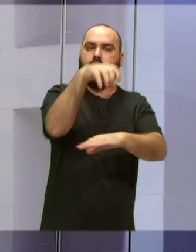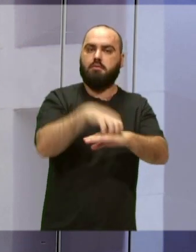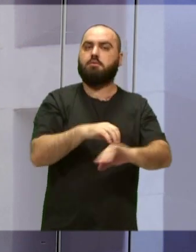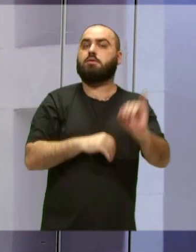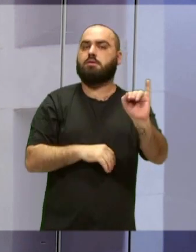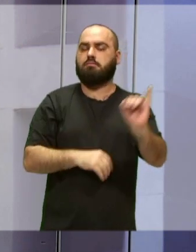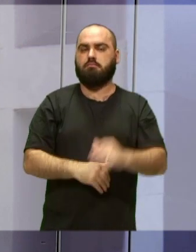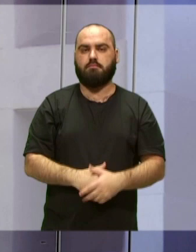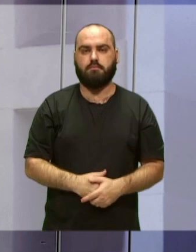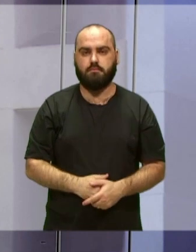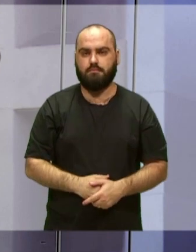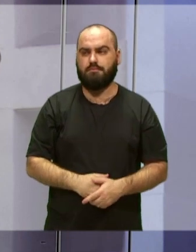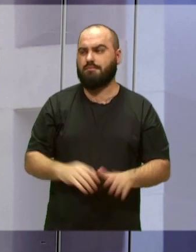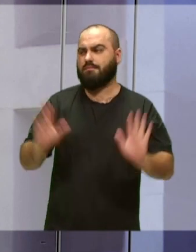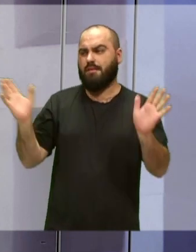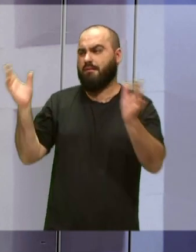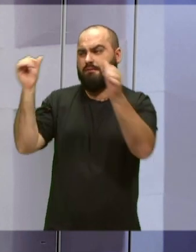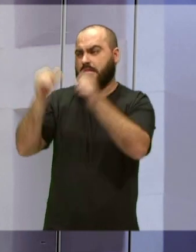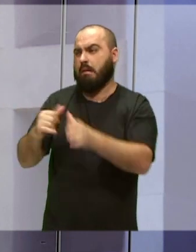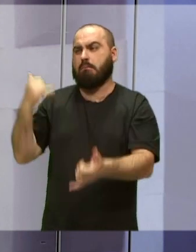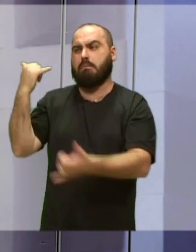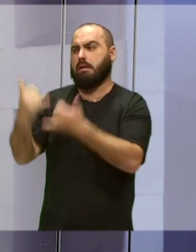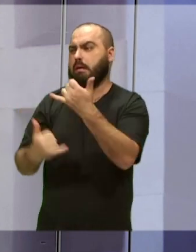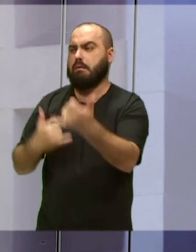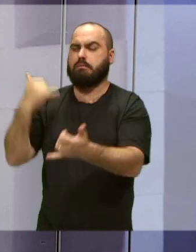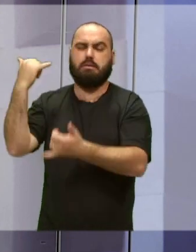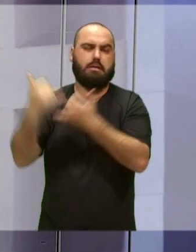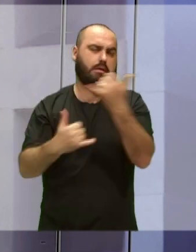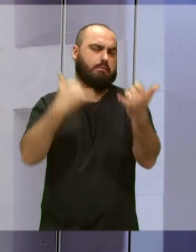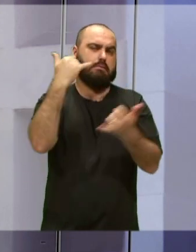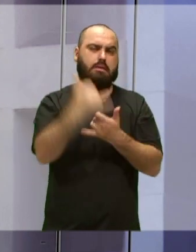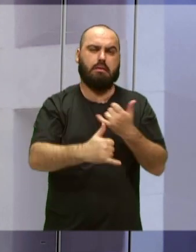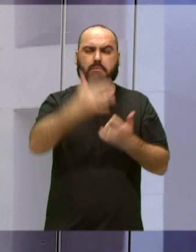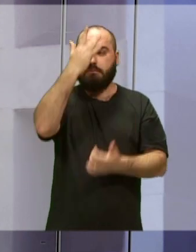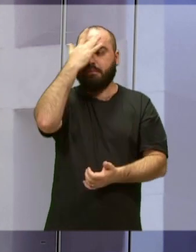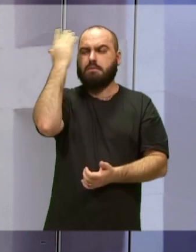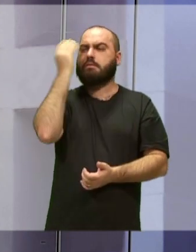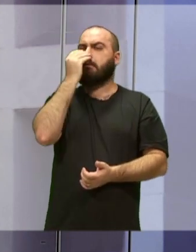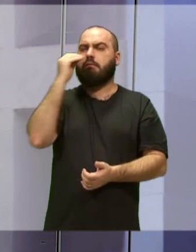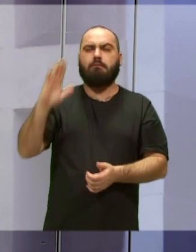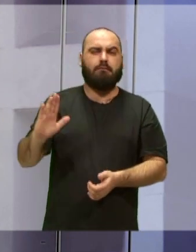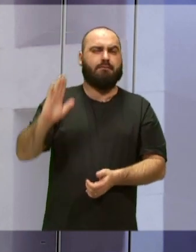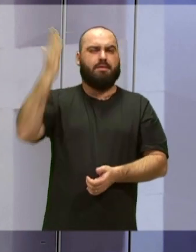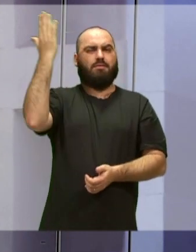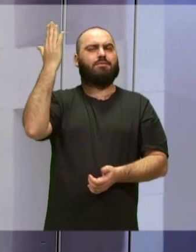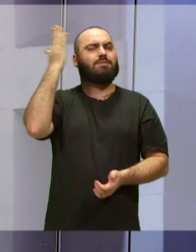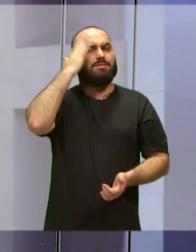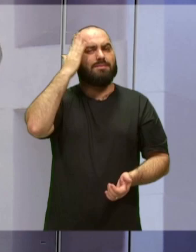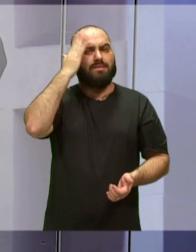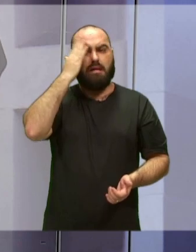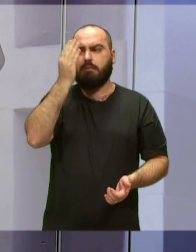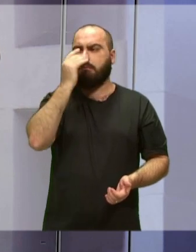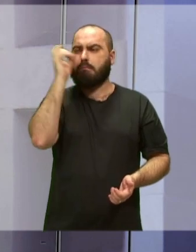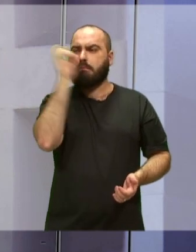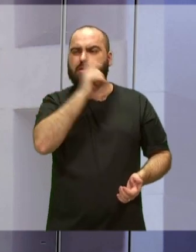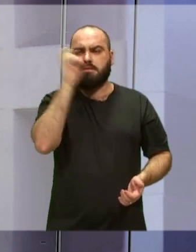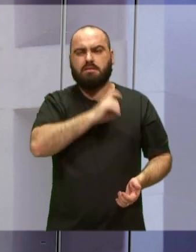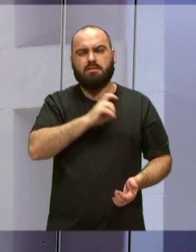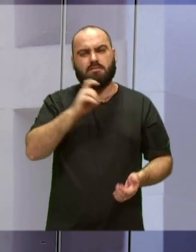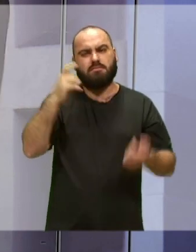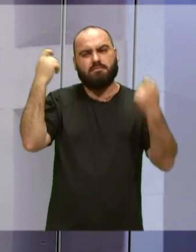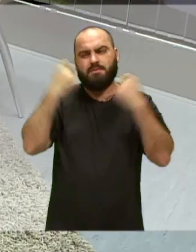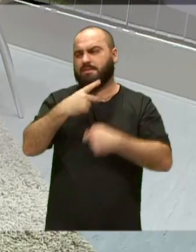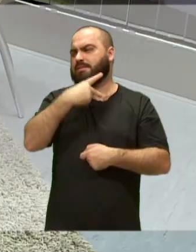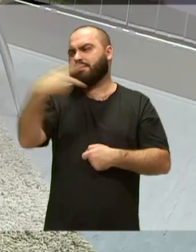não chega de ficar brincando esses Picaretas que entraram no processo Mas ar que nunca nem tivesse pisado aqui em